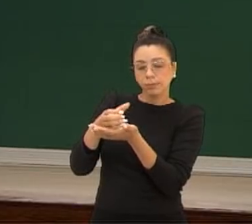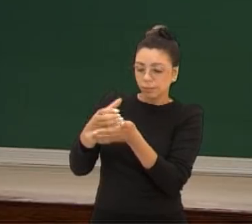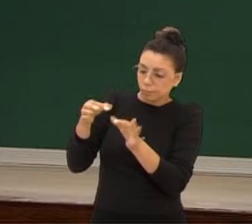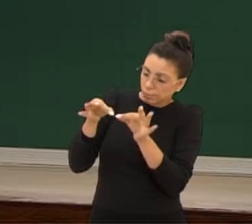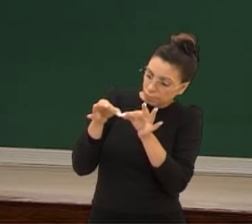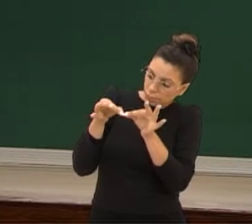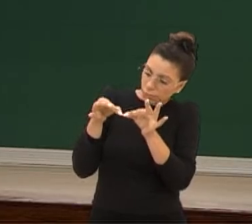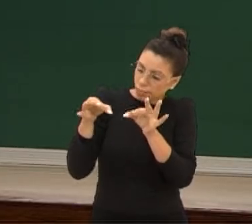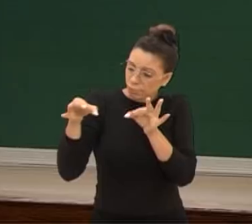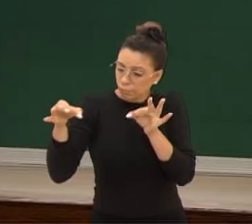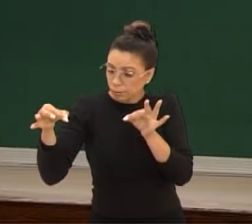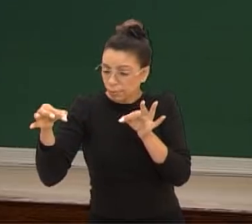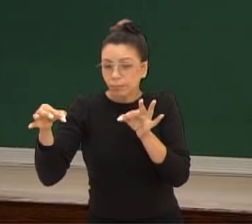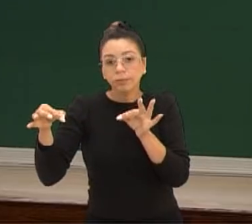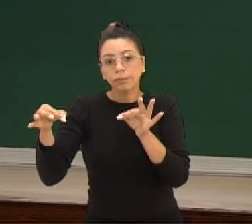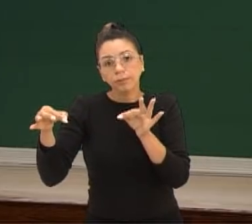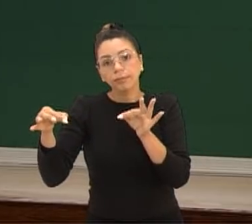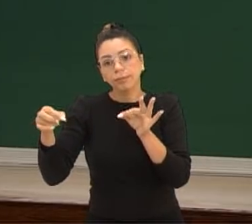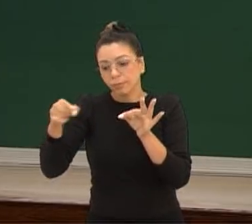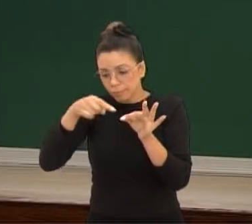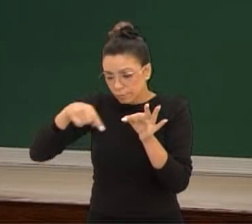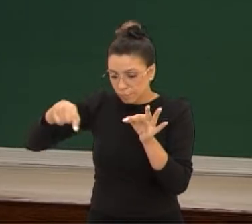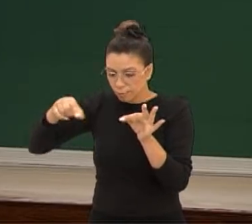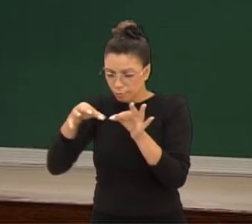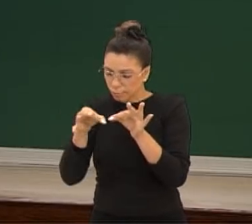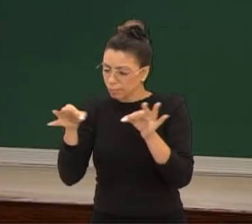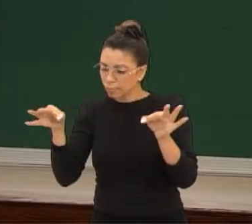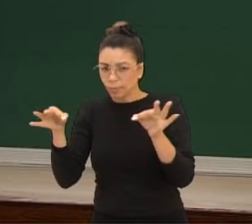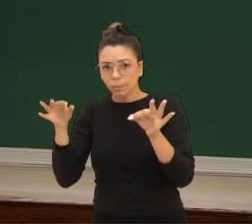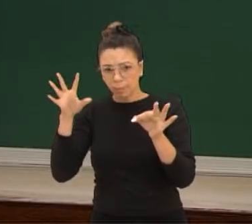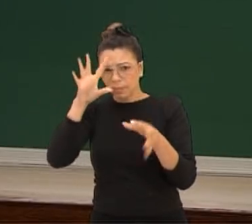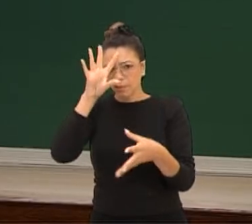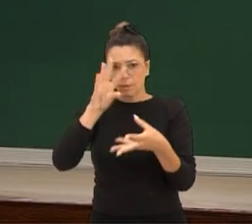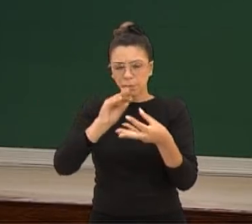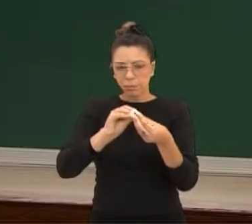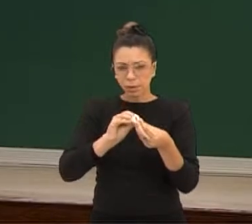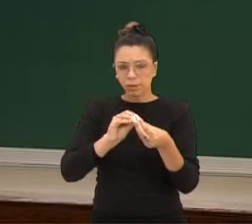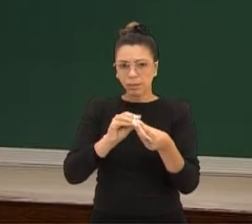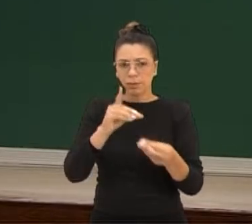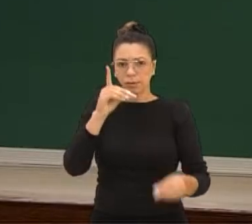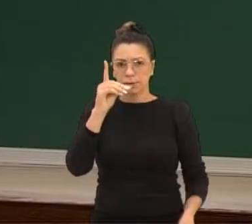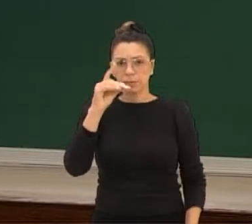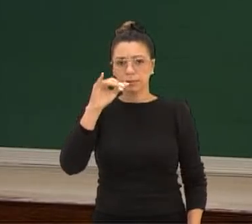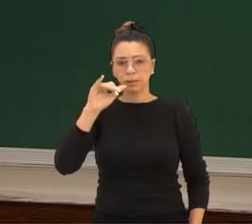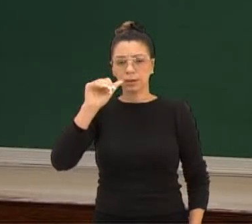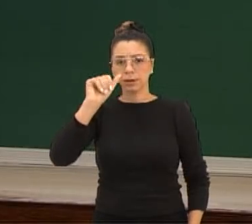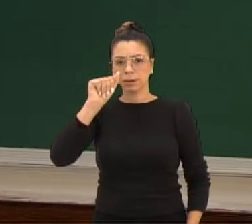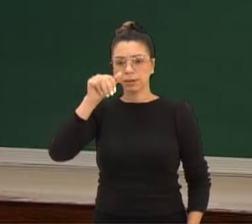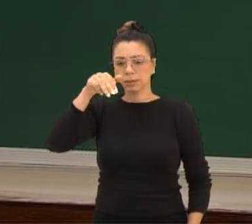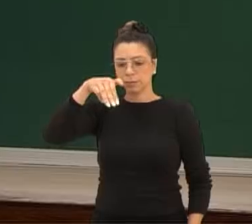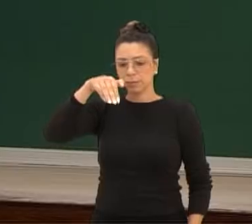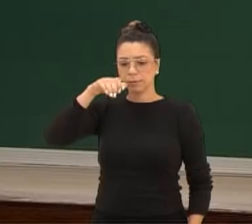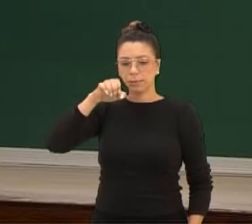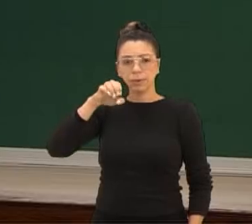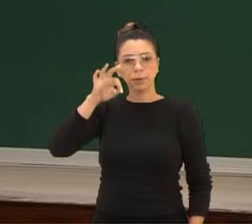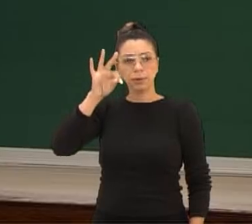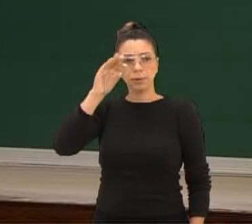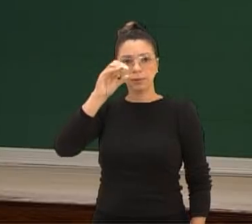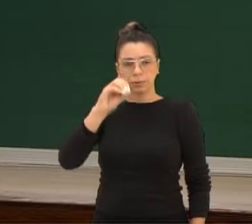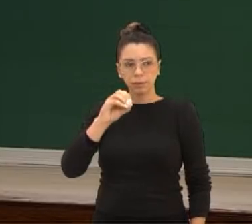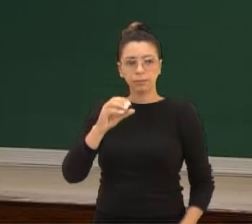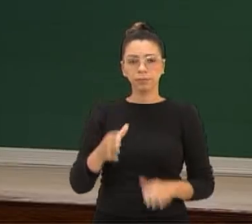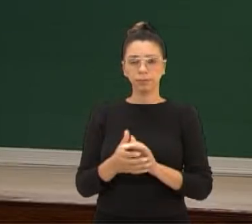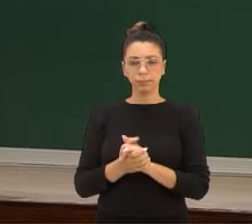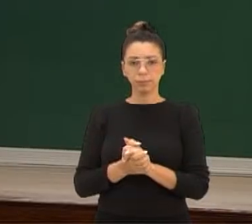o diâmetro desse objeto circular. Deu para entender o conceito de diâmetro? Vai ser o